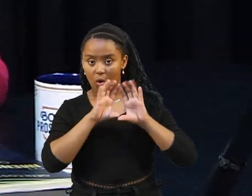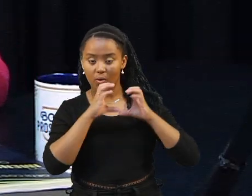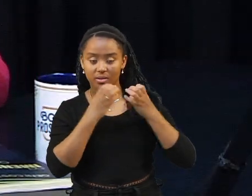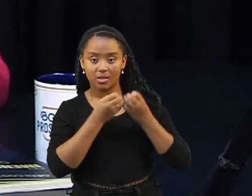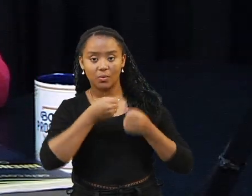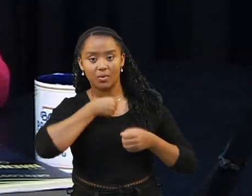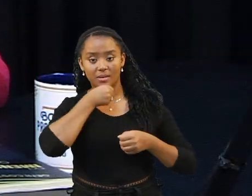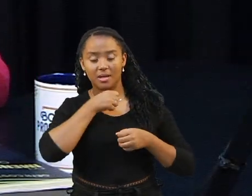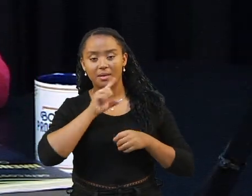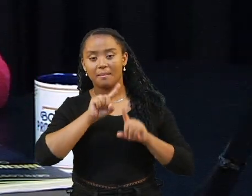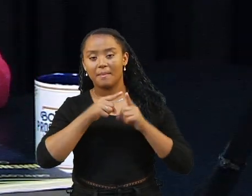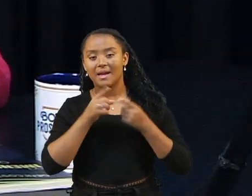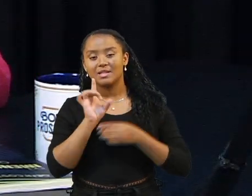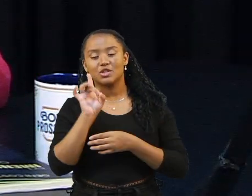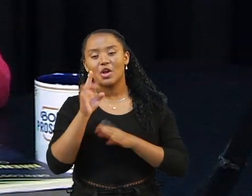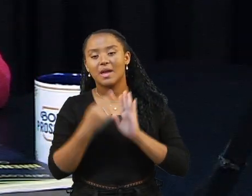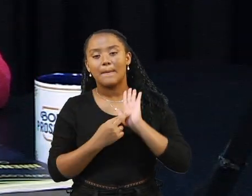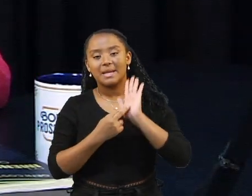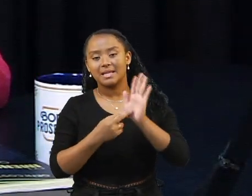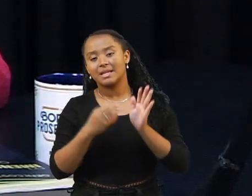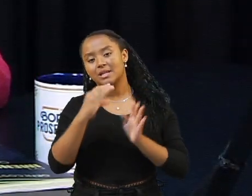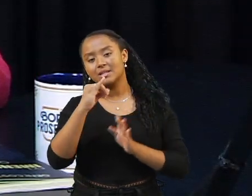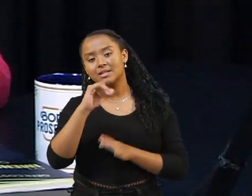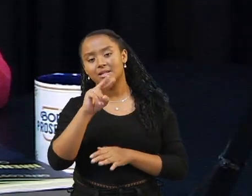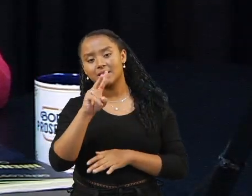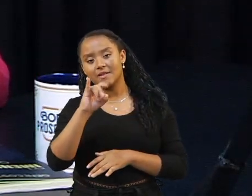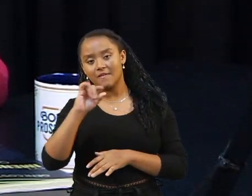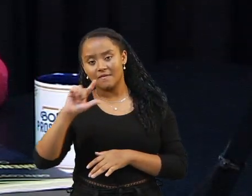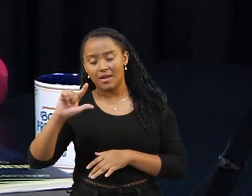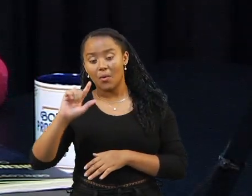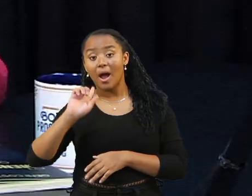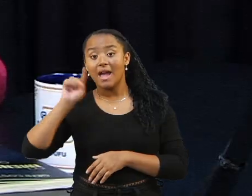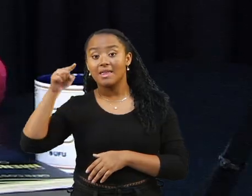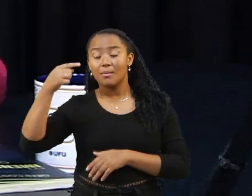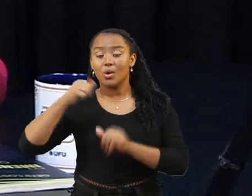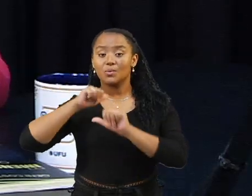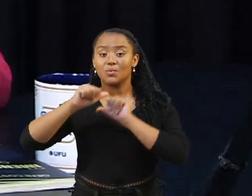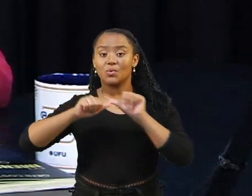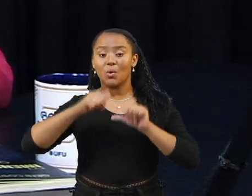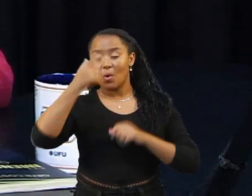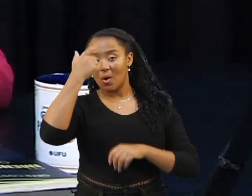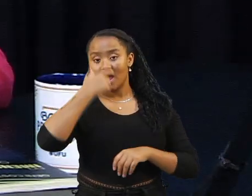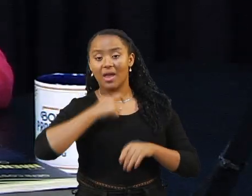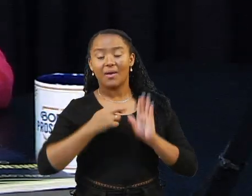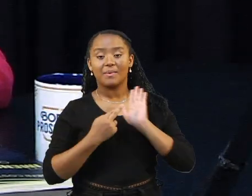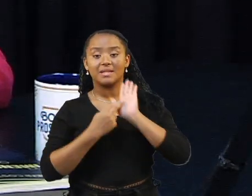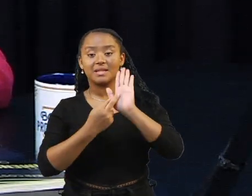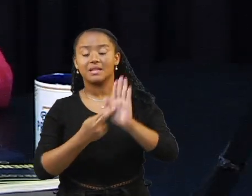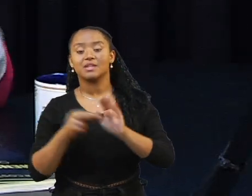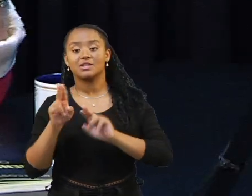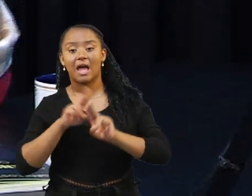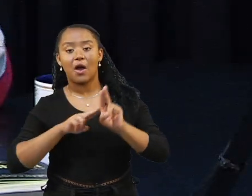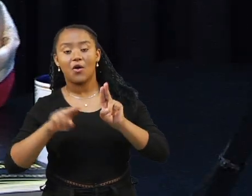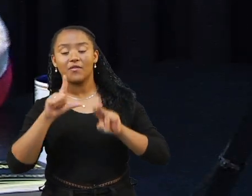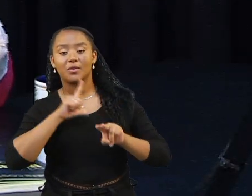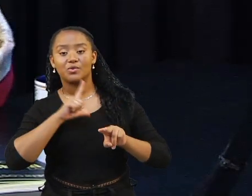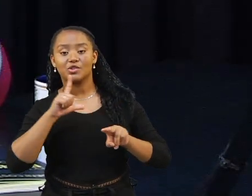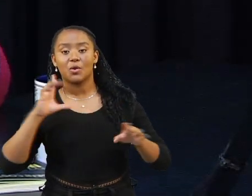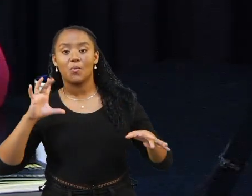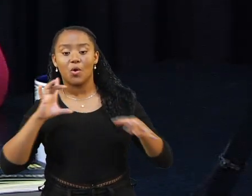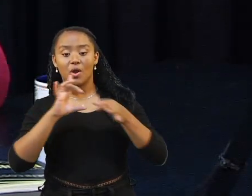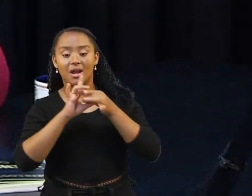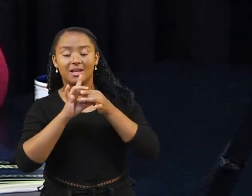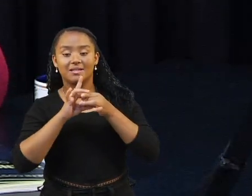era representante civil, aí depois eu era representante da UFO. Então, a gente tinha